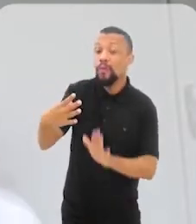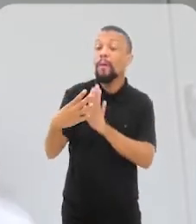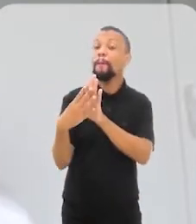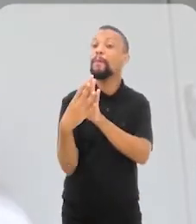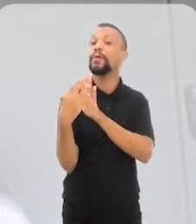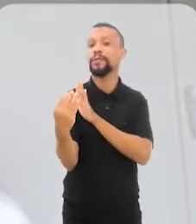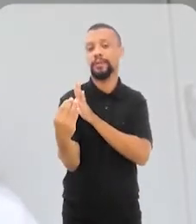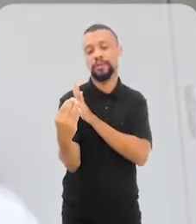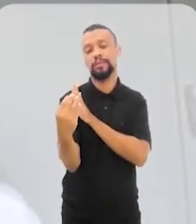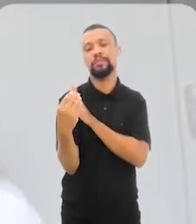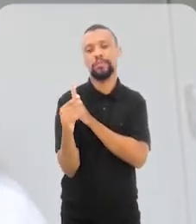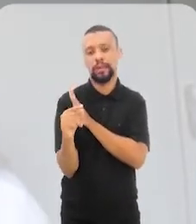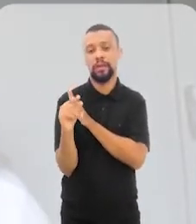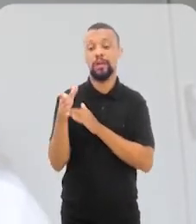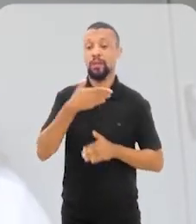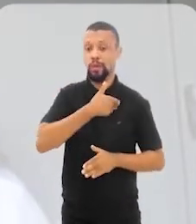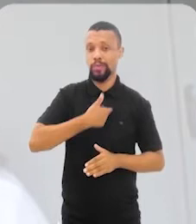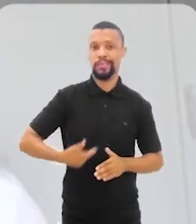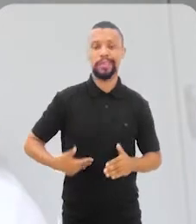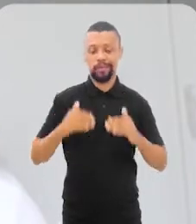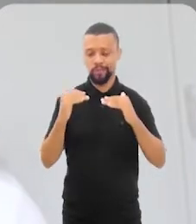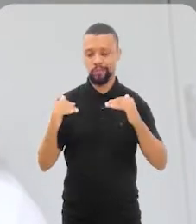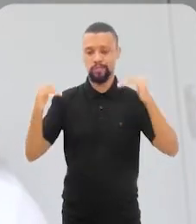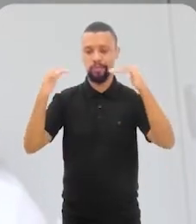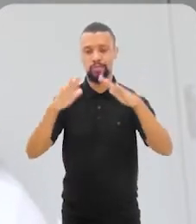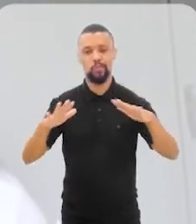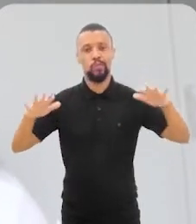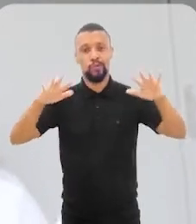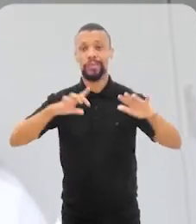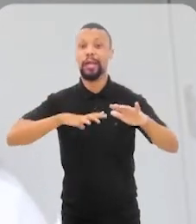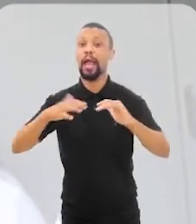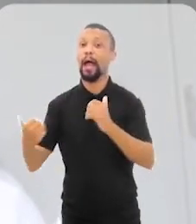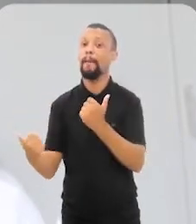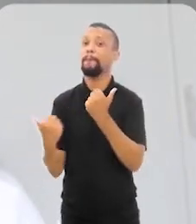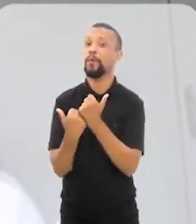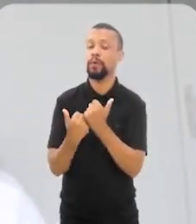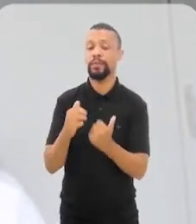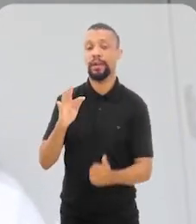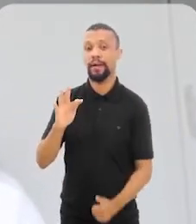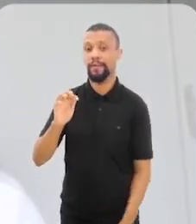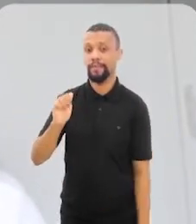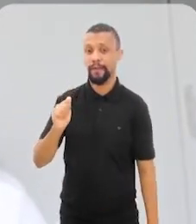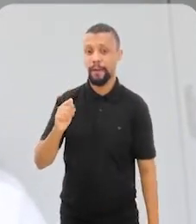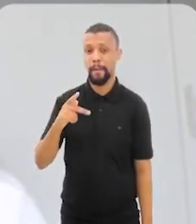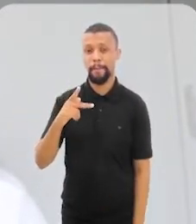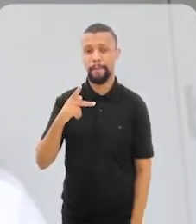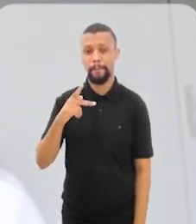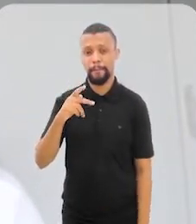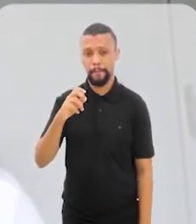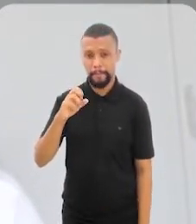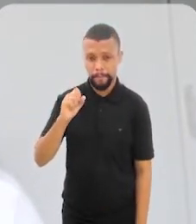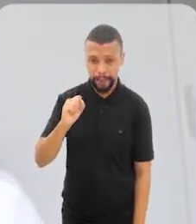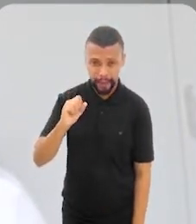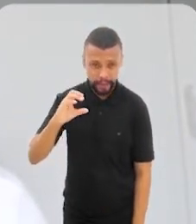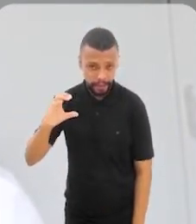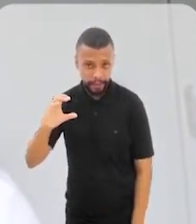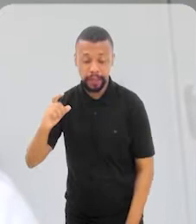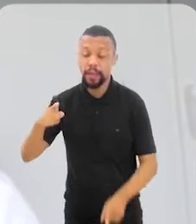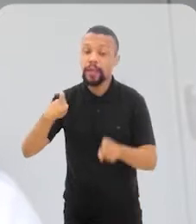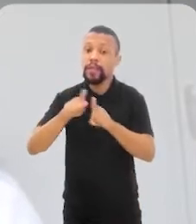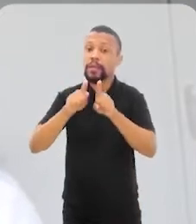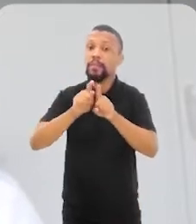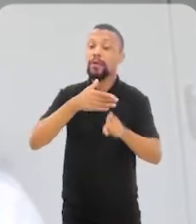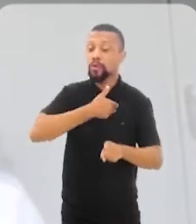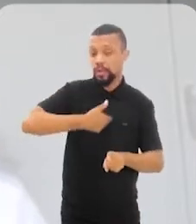agora para o Estado e, sobretudo, tem apoio da FAPESC, né? Nossa Fundação de Apoio à Pesquisa, e ao